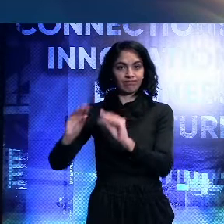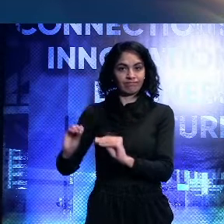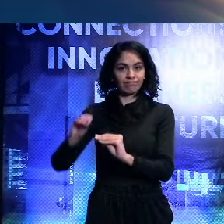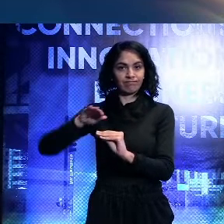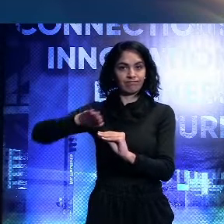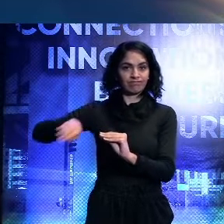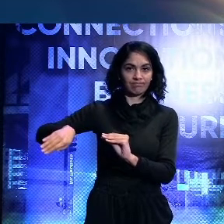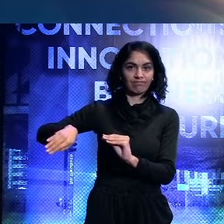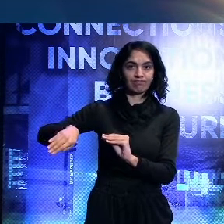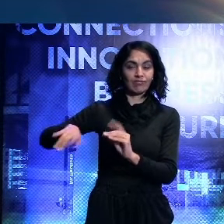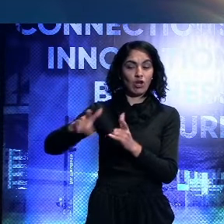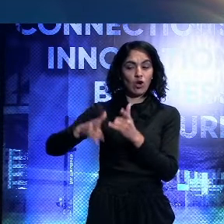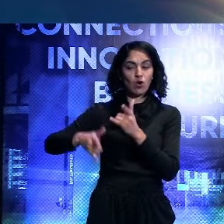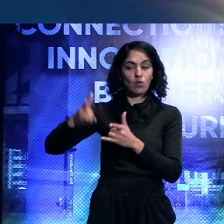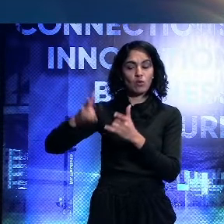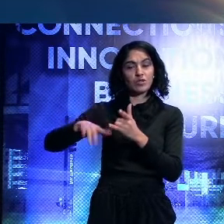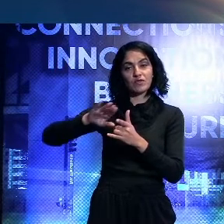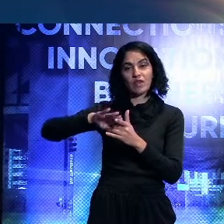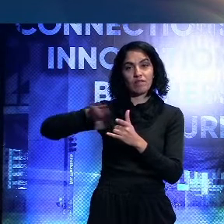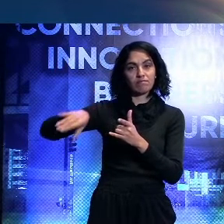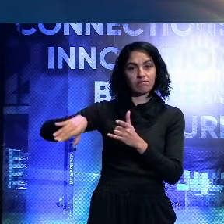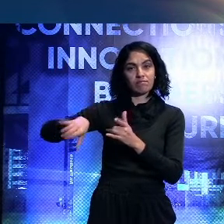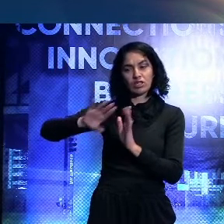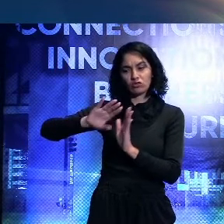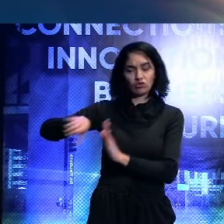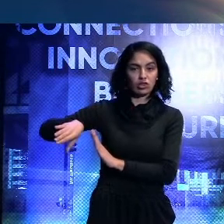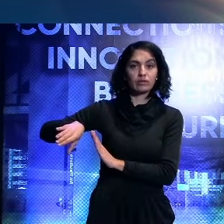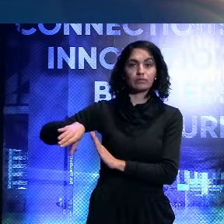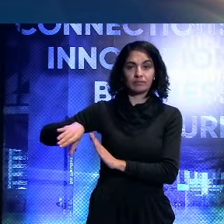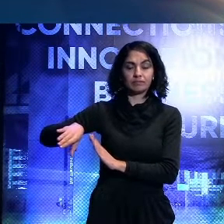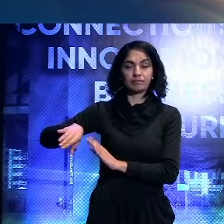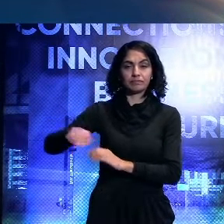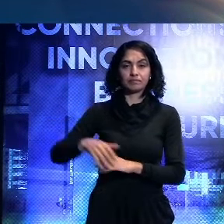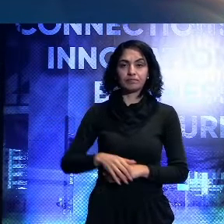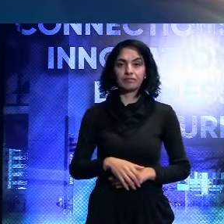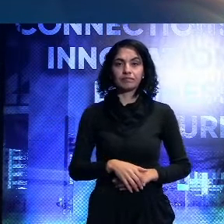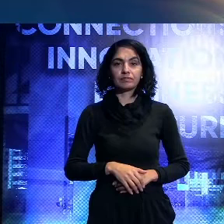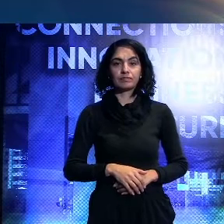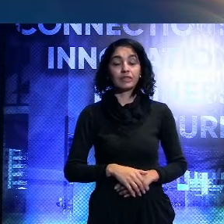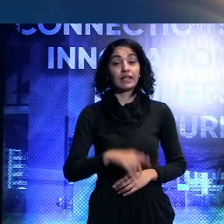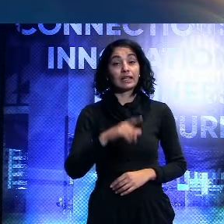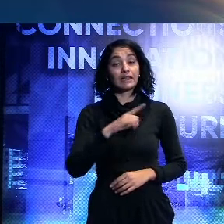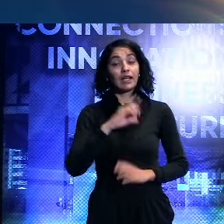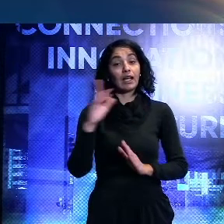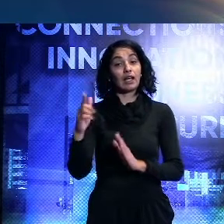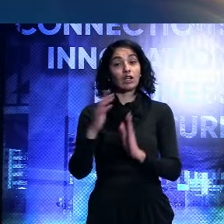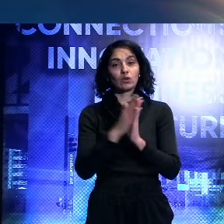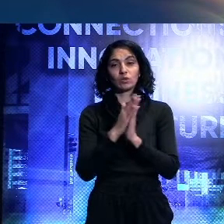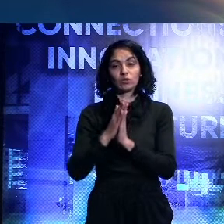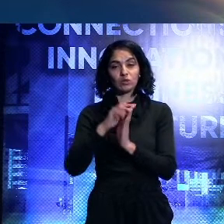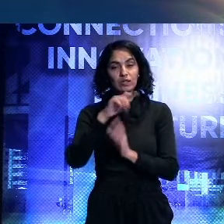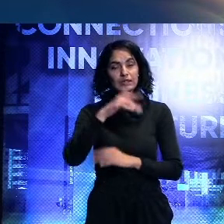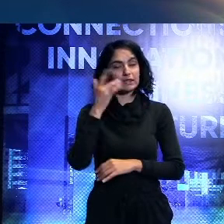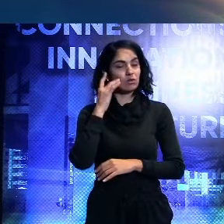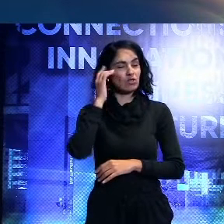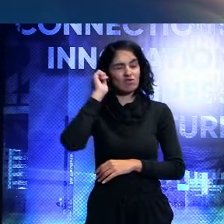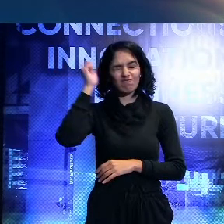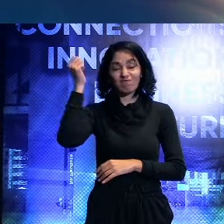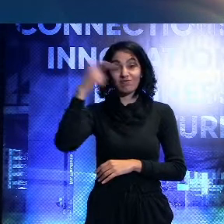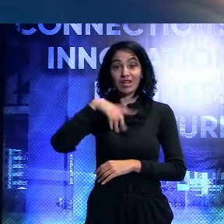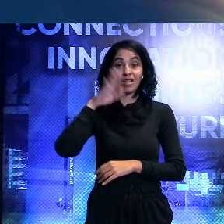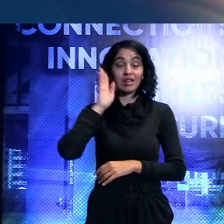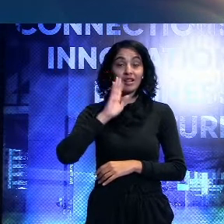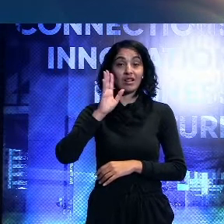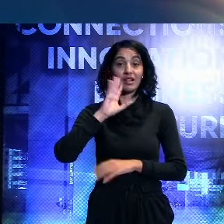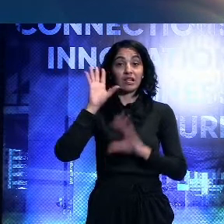né, esse robozinho vai lá e mata aquela máquina. Beleza? E tem um, que esse é o que eu acho mais legal. Né? Ele desliga uma